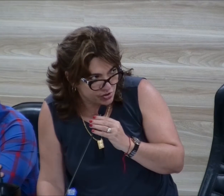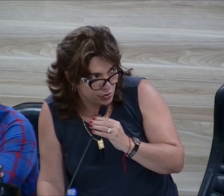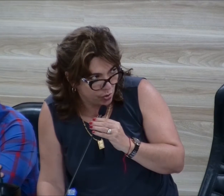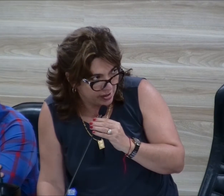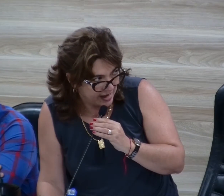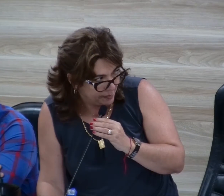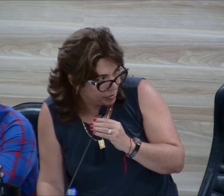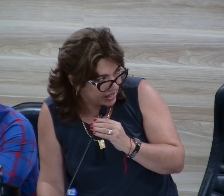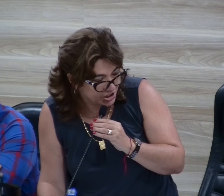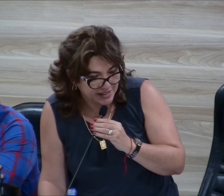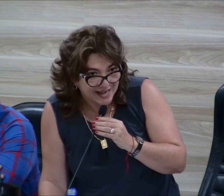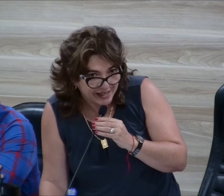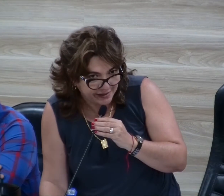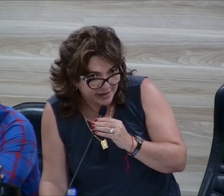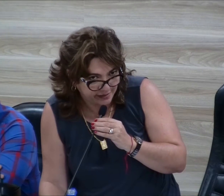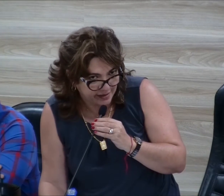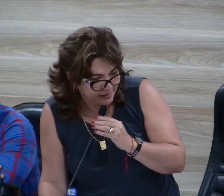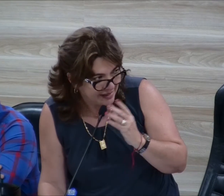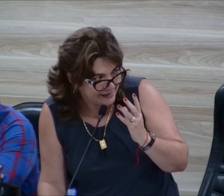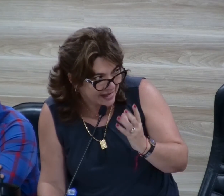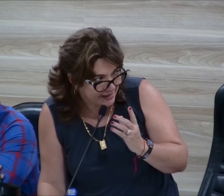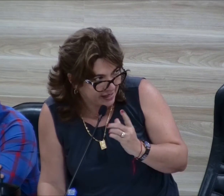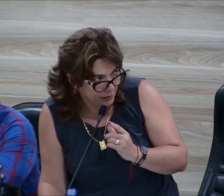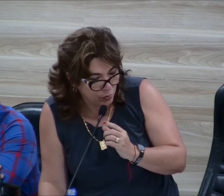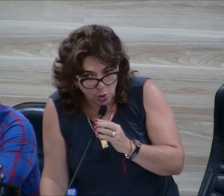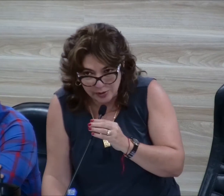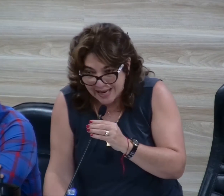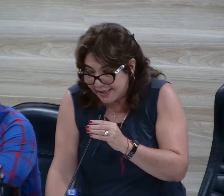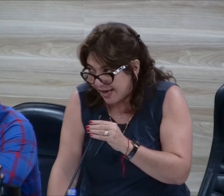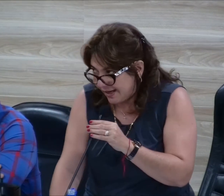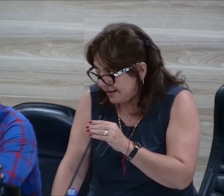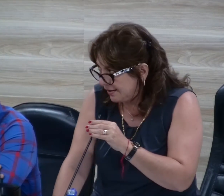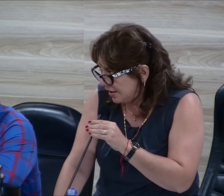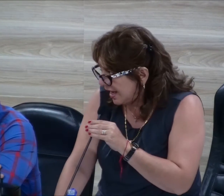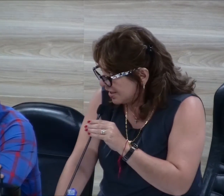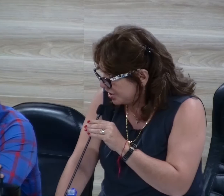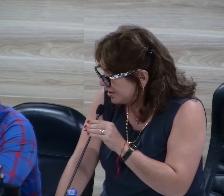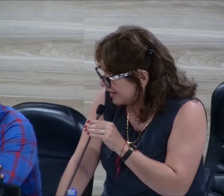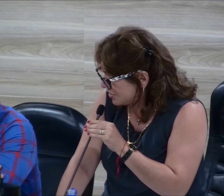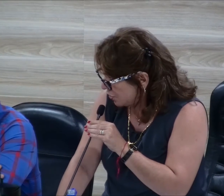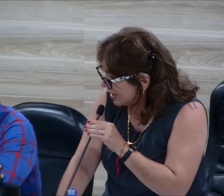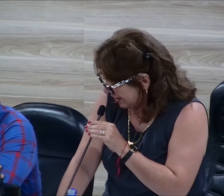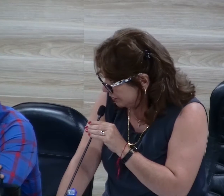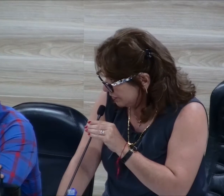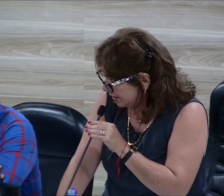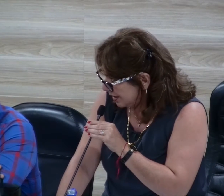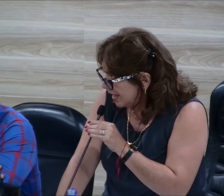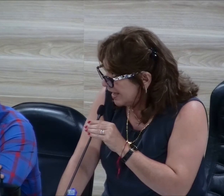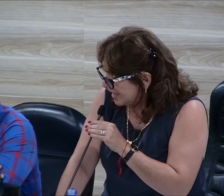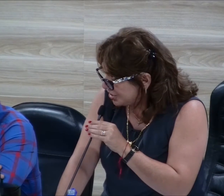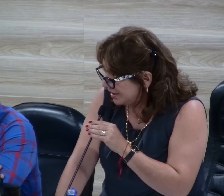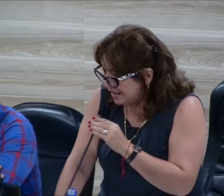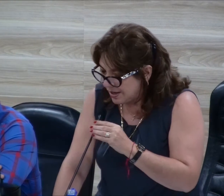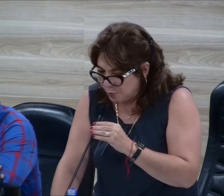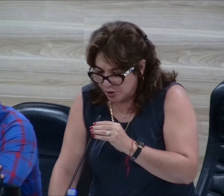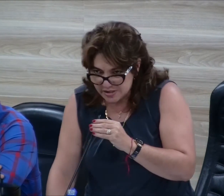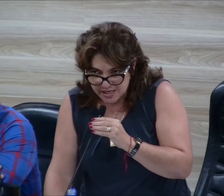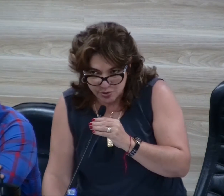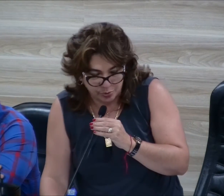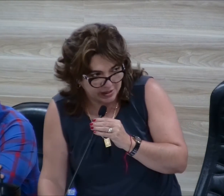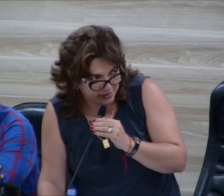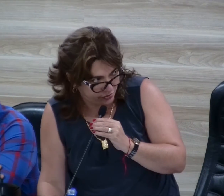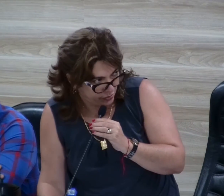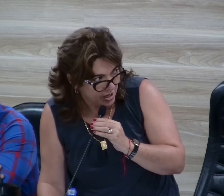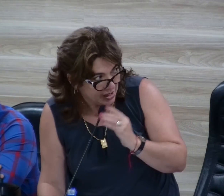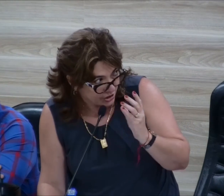faz uma escolha, é porque a gente acredita naquilo ou naquele de quem a gente está escolhendo. E o